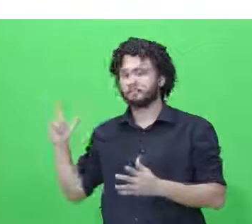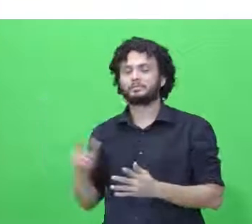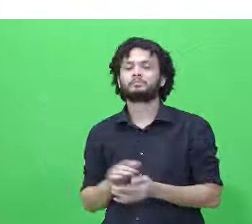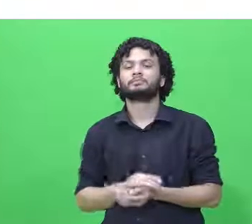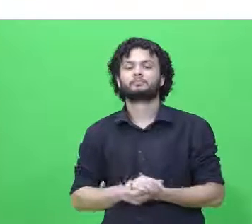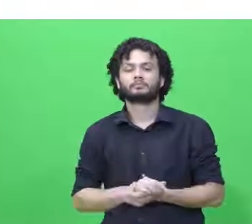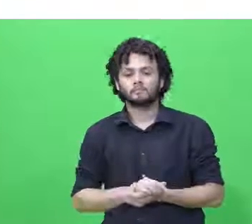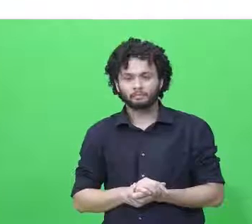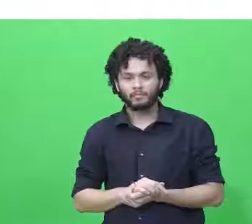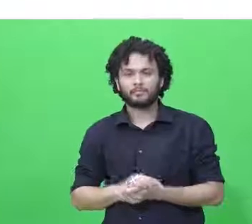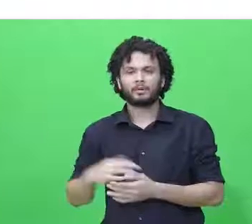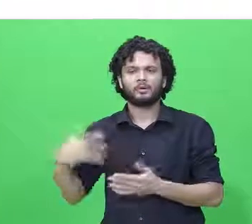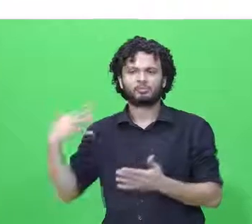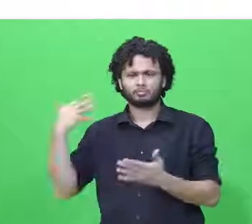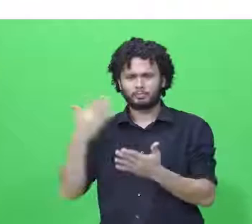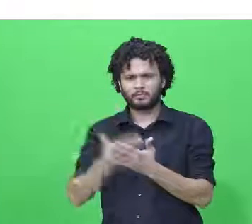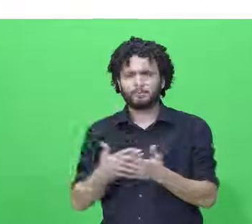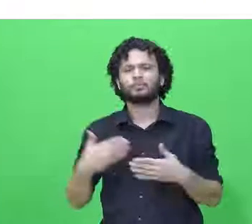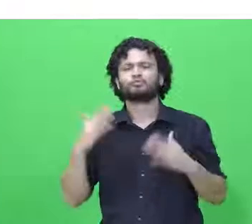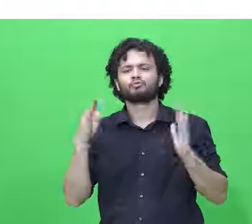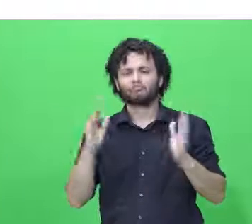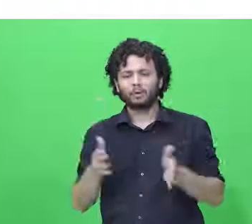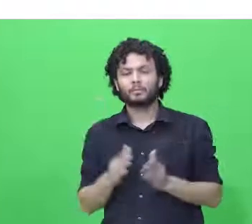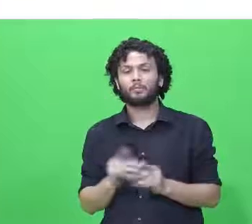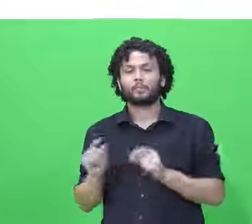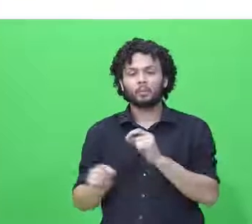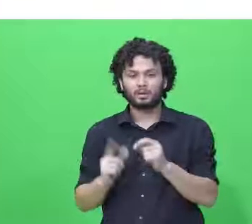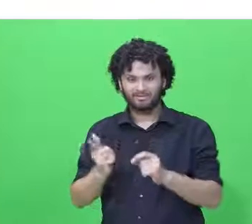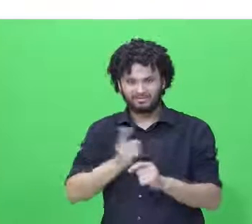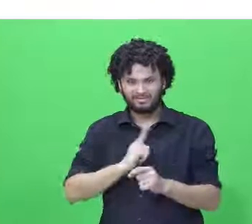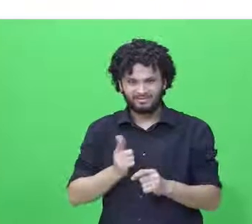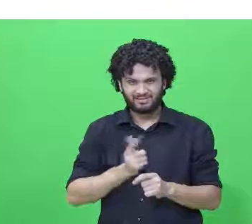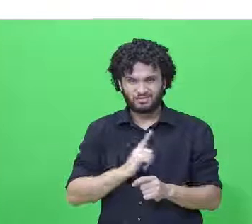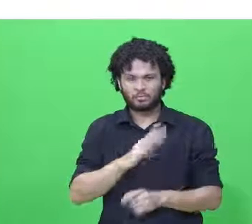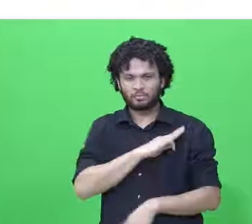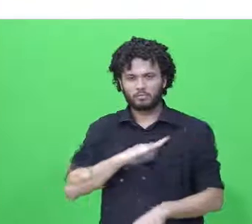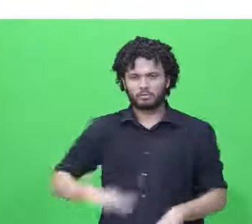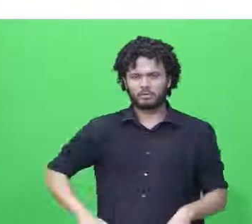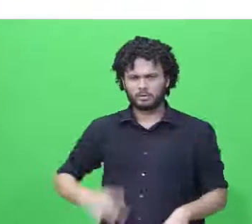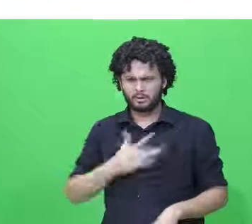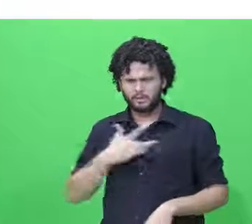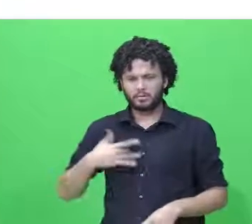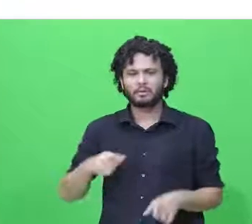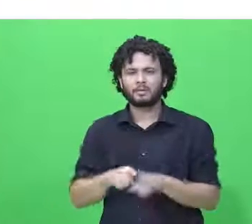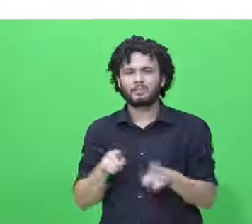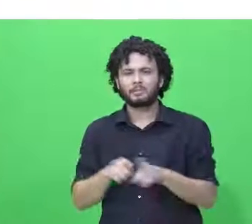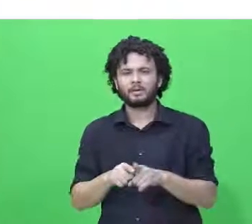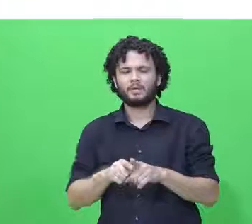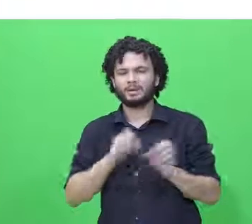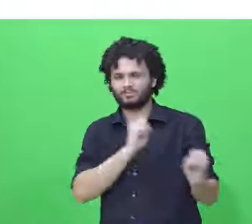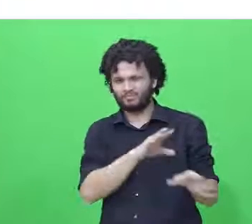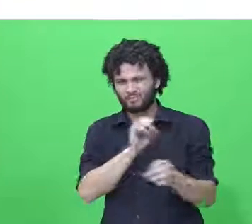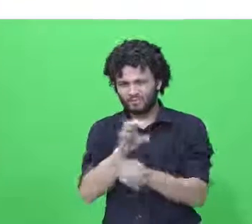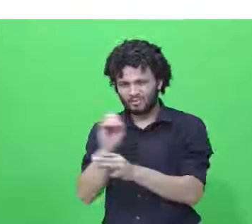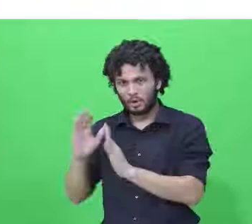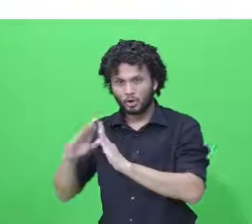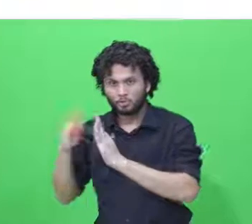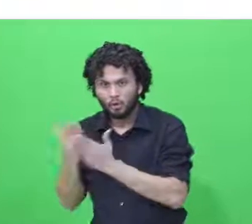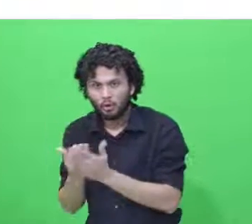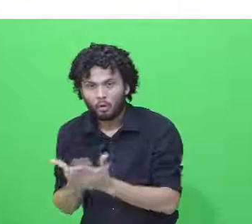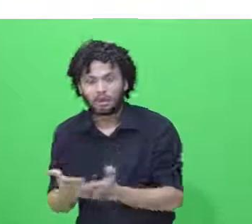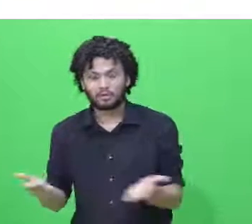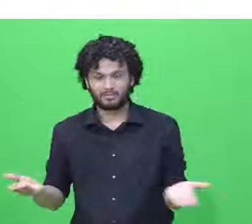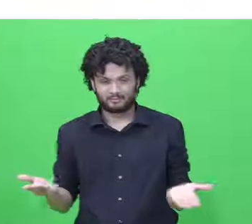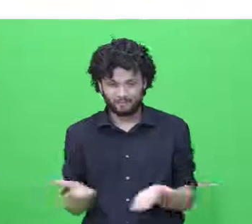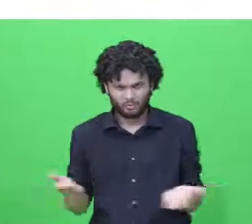é, então, desde o governo provisório. A gente vai ter, então, o Ministério da Saúde e da Educação. As escolas que a gente tem hoje, né,